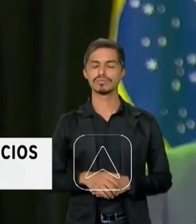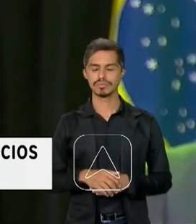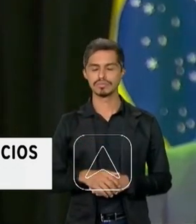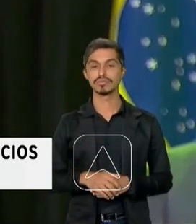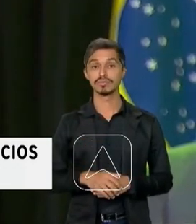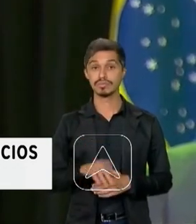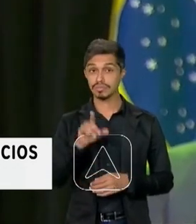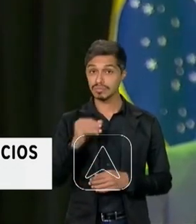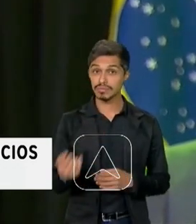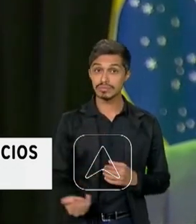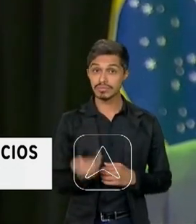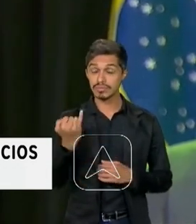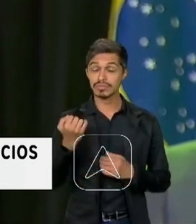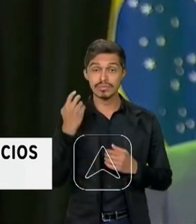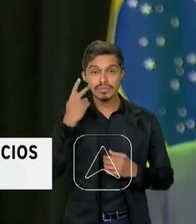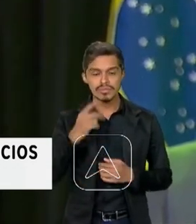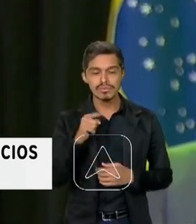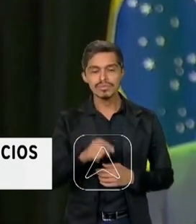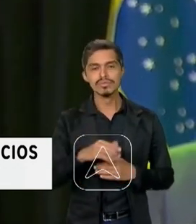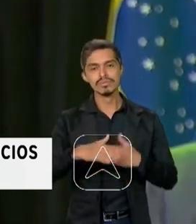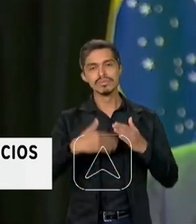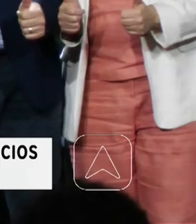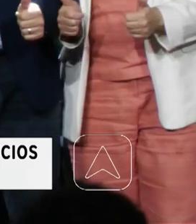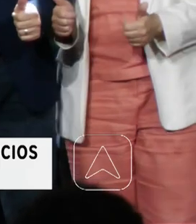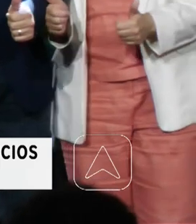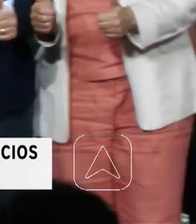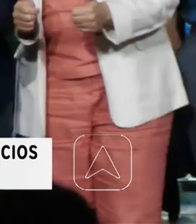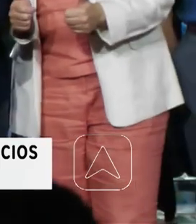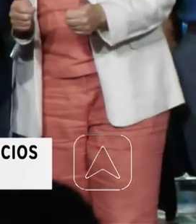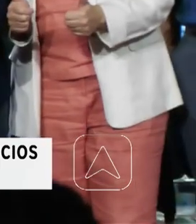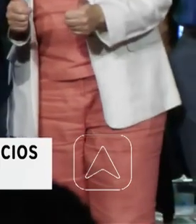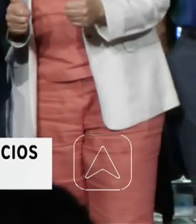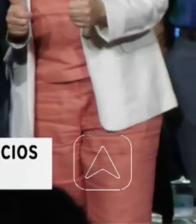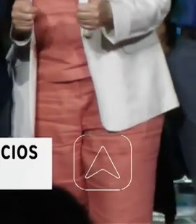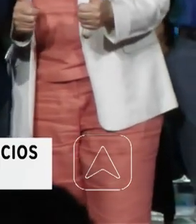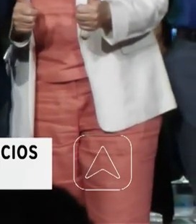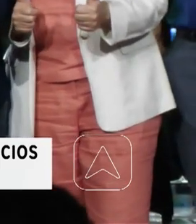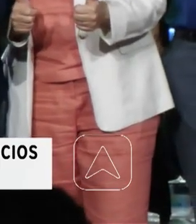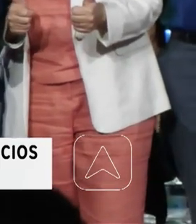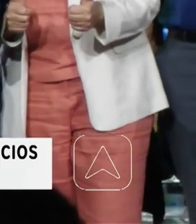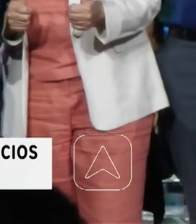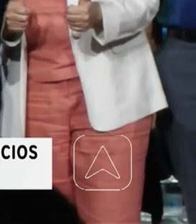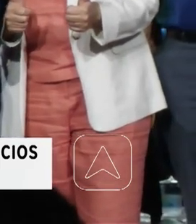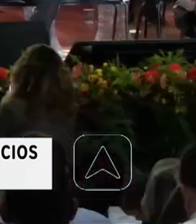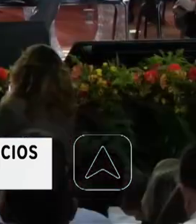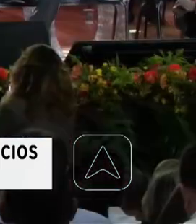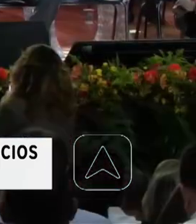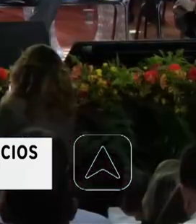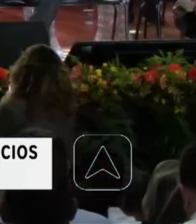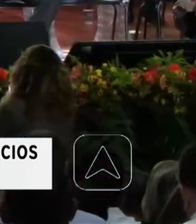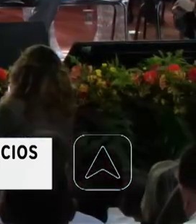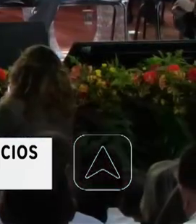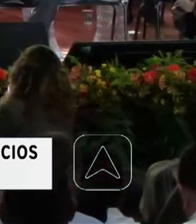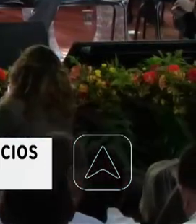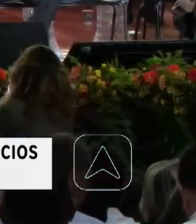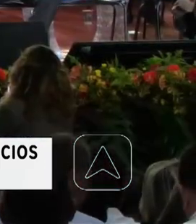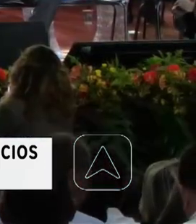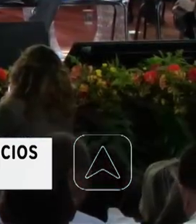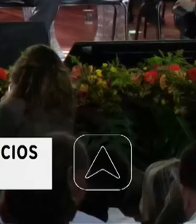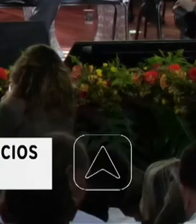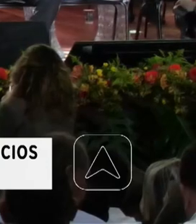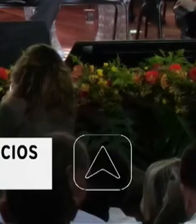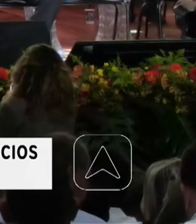fundamental para o desenvolvimento do Estado durante o evento o governo federal autorizou a reserva de vagas para